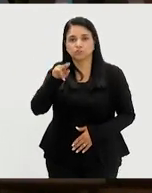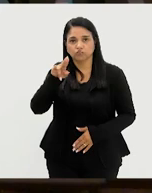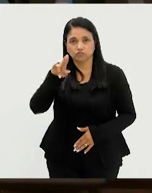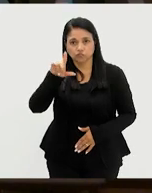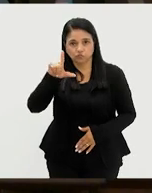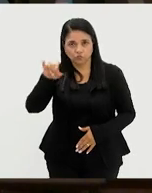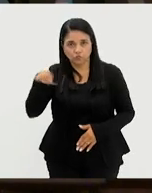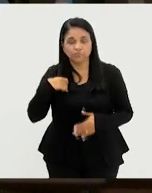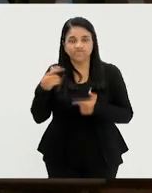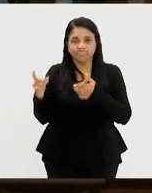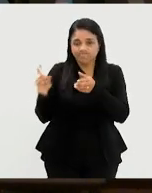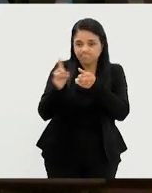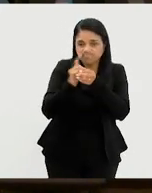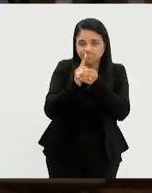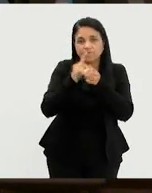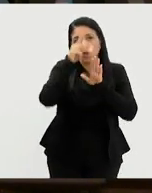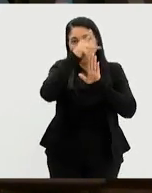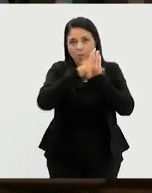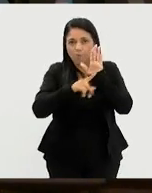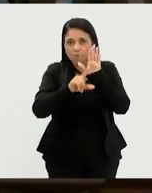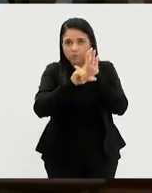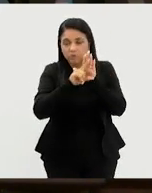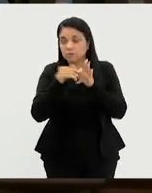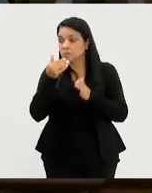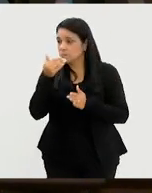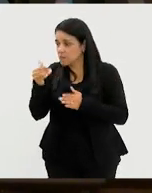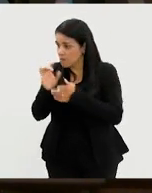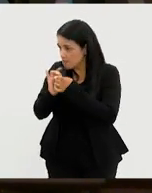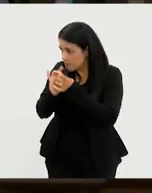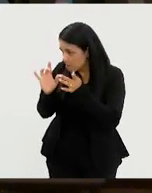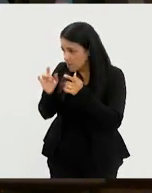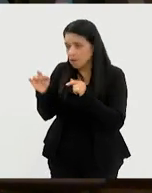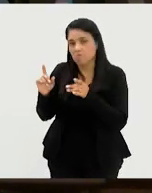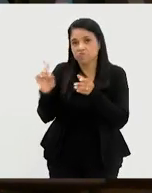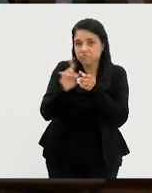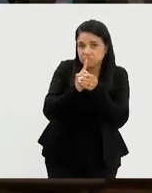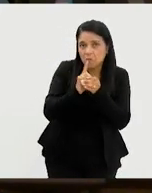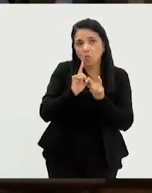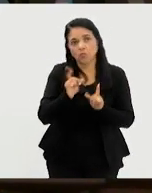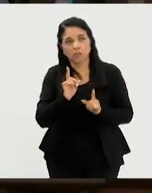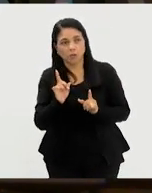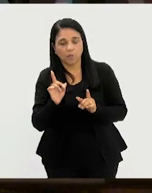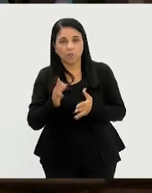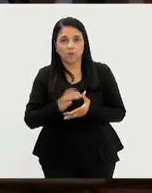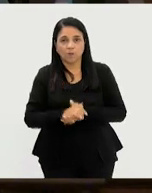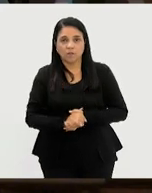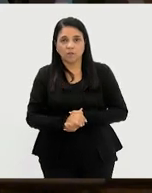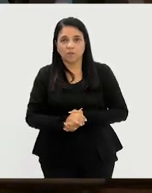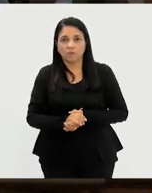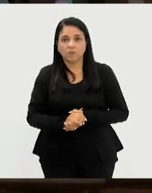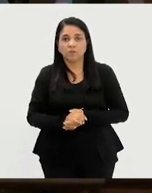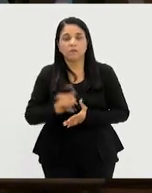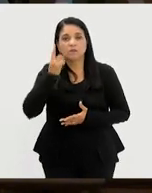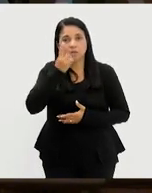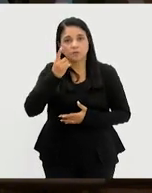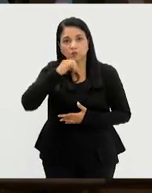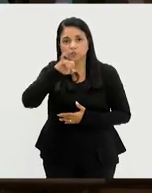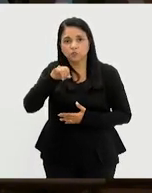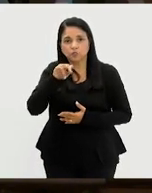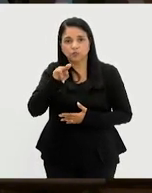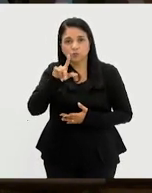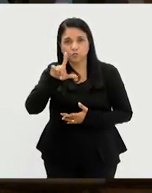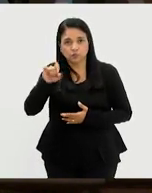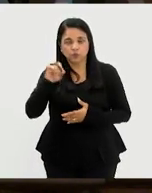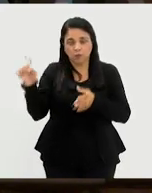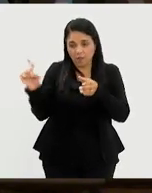preciso solicitar a vossa excelência se concede a coautoria ou não e deputado Júlio e com autoria